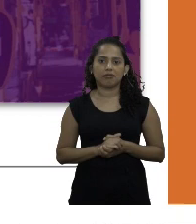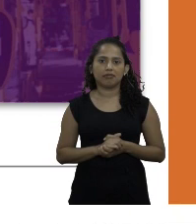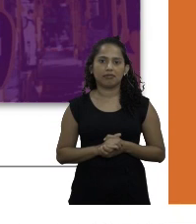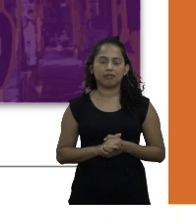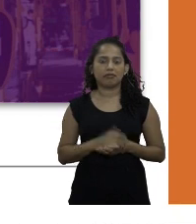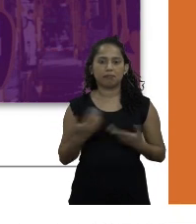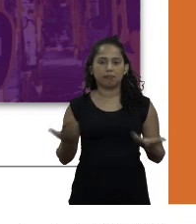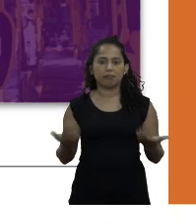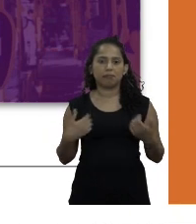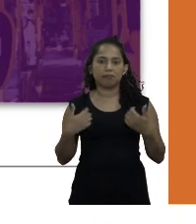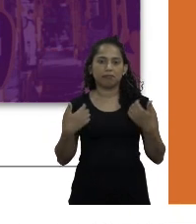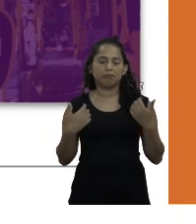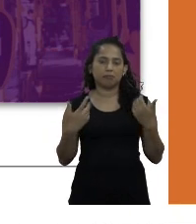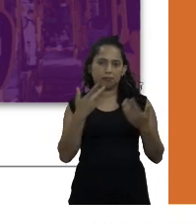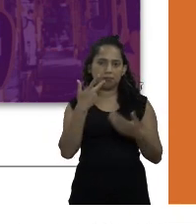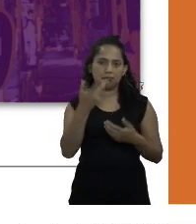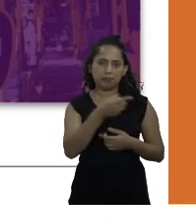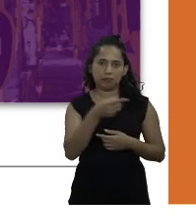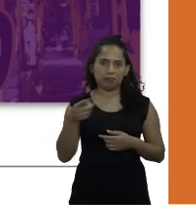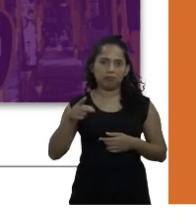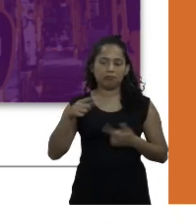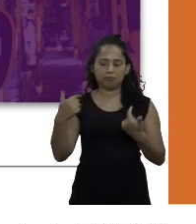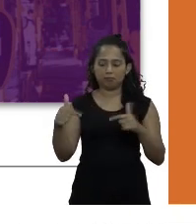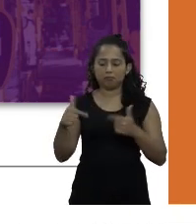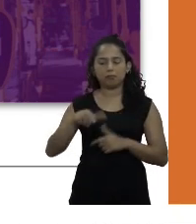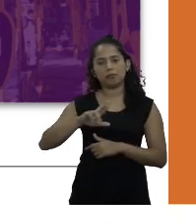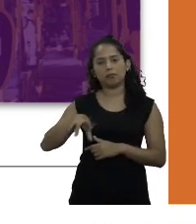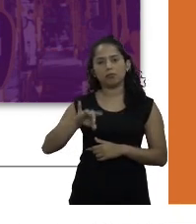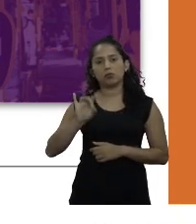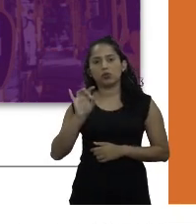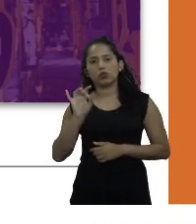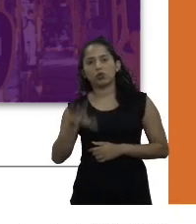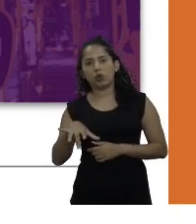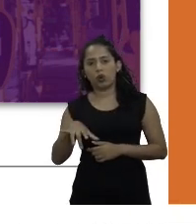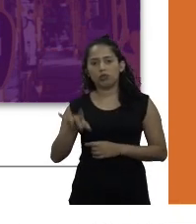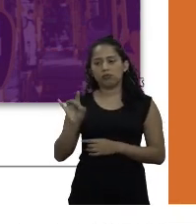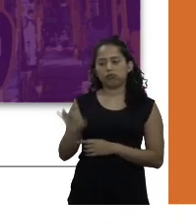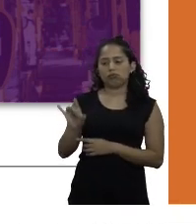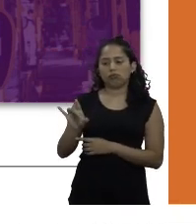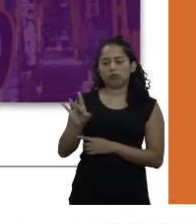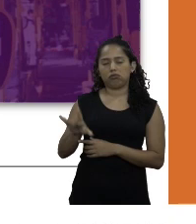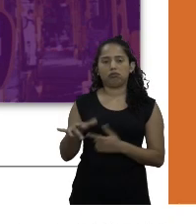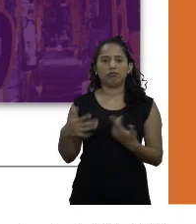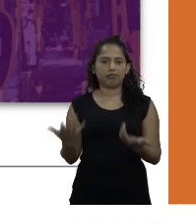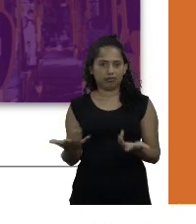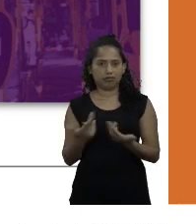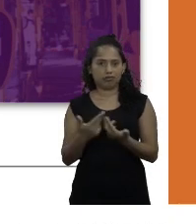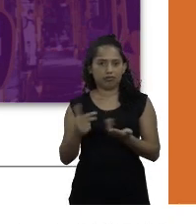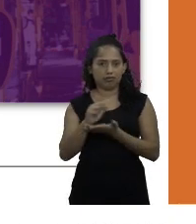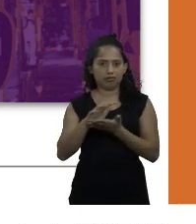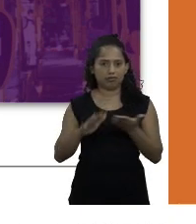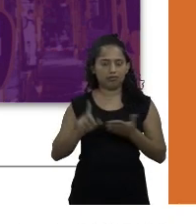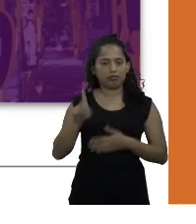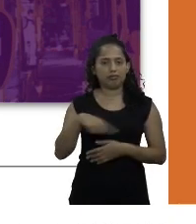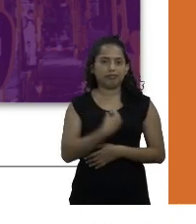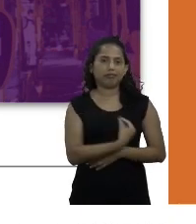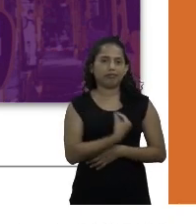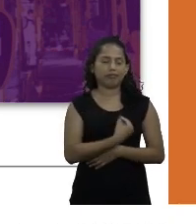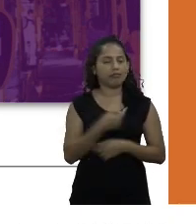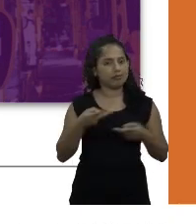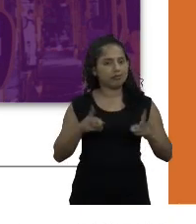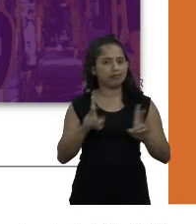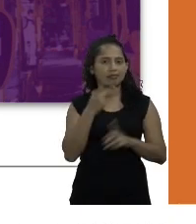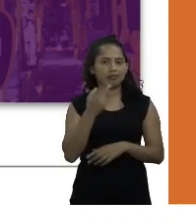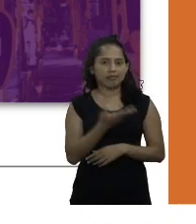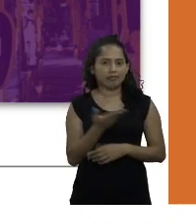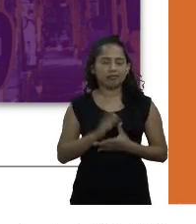E aí eu trago aqui que trabalho não é apenas sobre automatizar tarefas, o trabalho também produz existência. Tem uma coisa que eu sempre comento